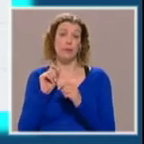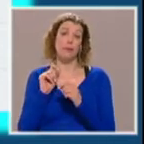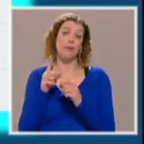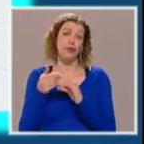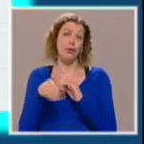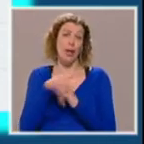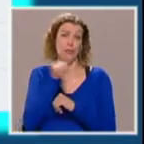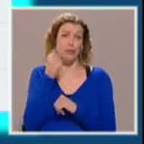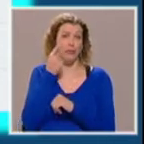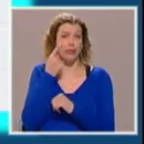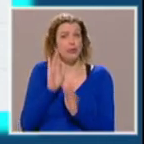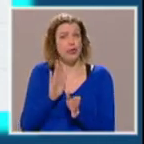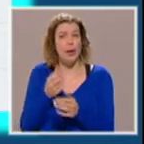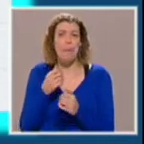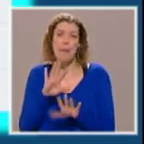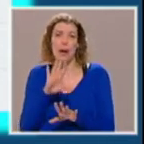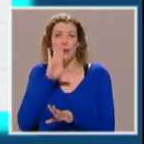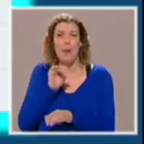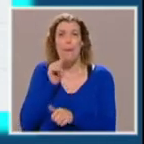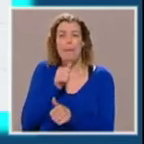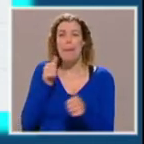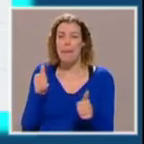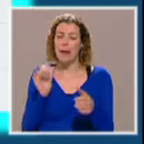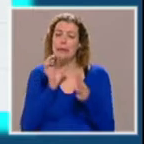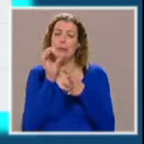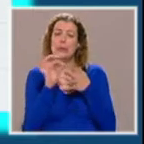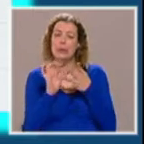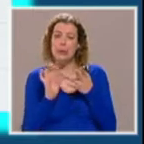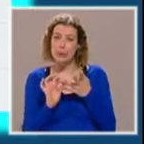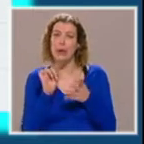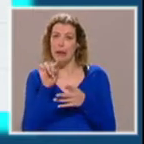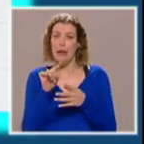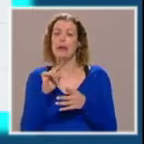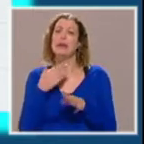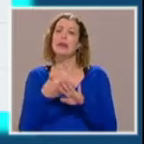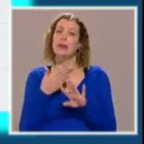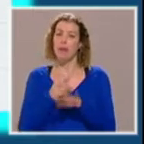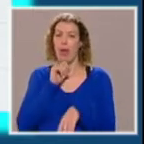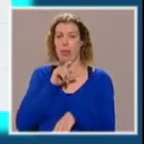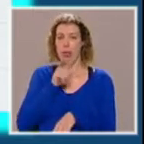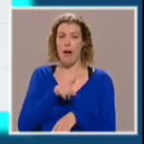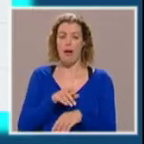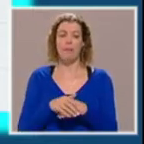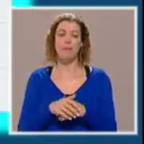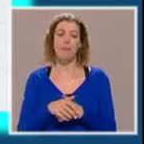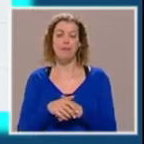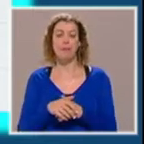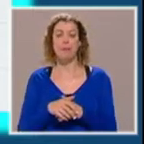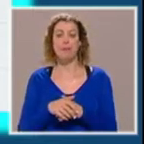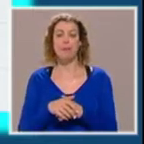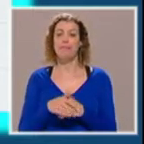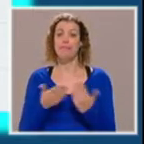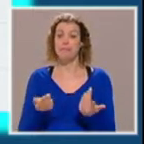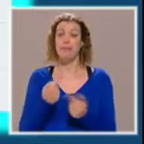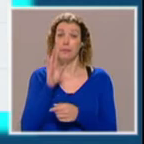os conhecemos, mas não sabemos ainda algumas das suas características, que permitem o contacto sexual. E, no caso do